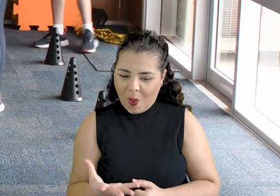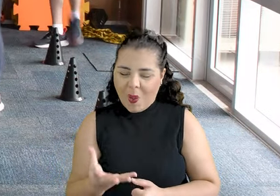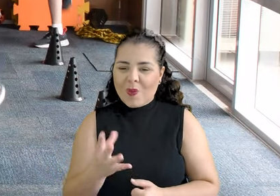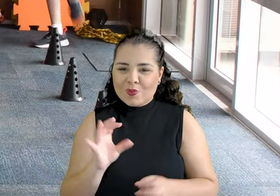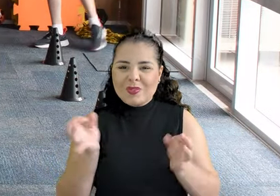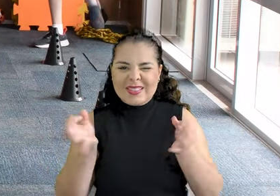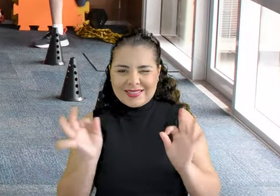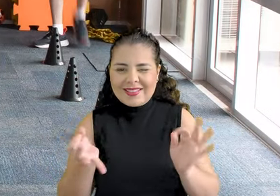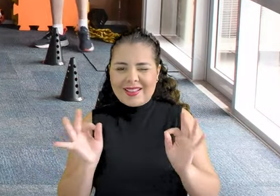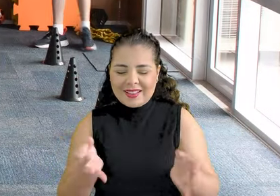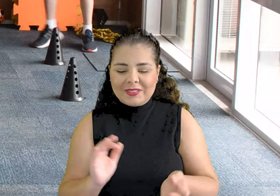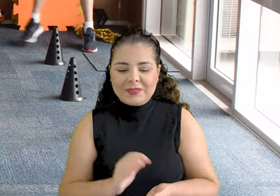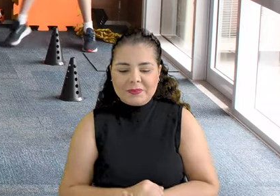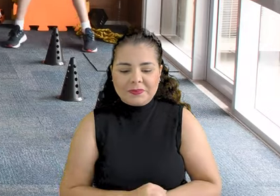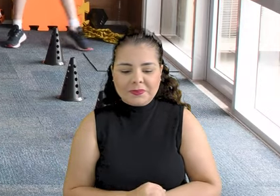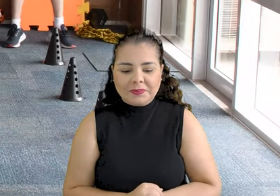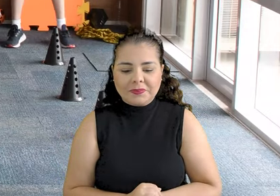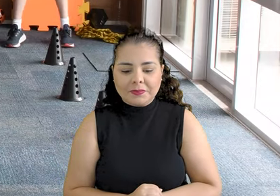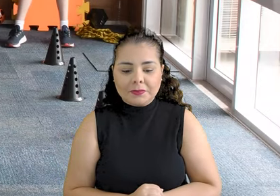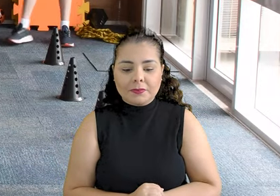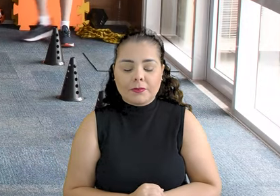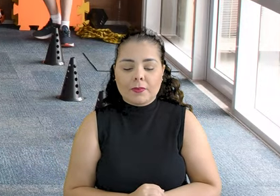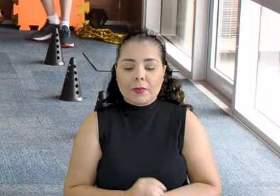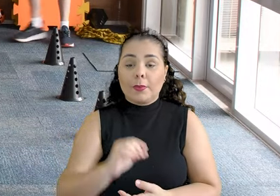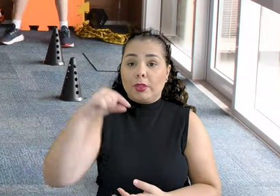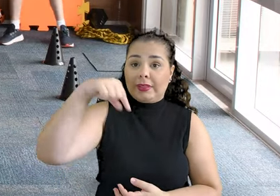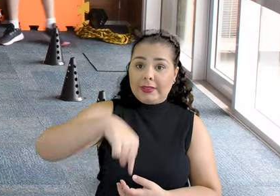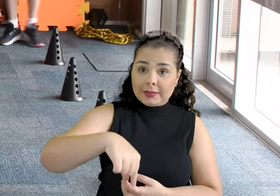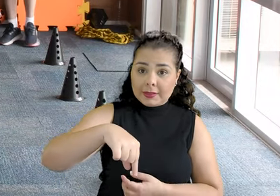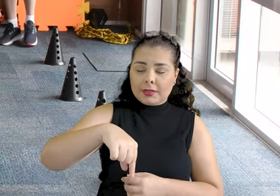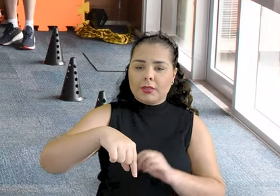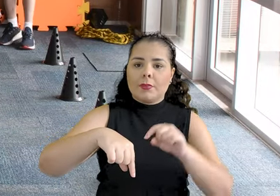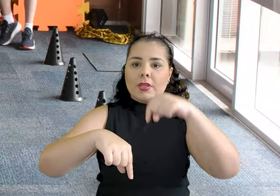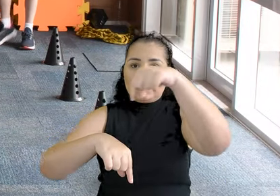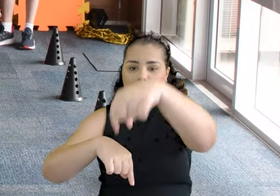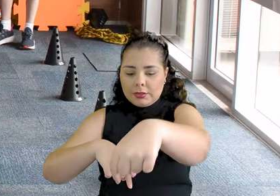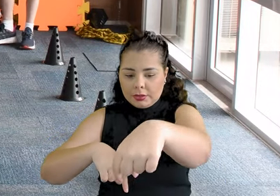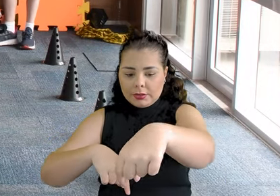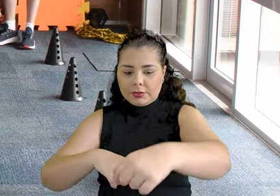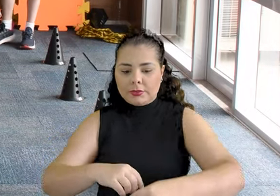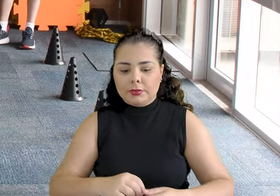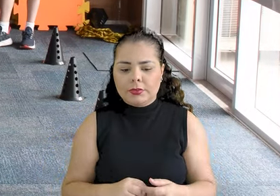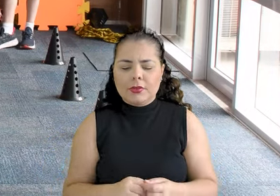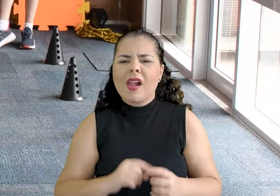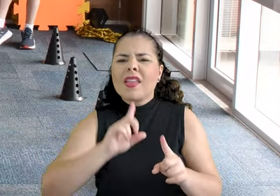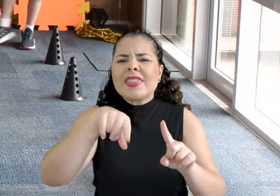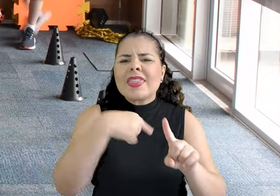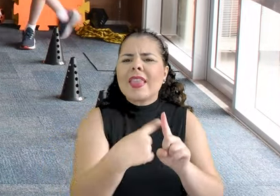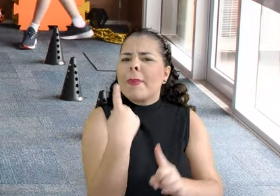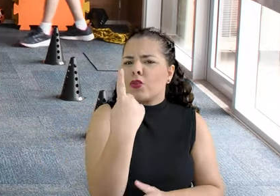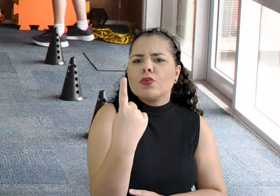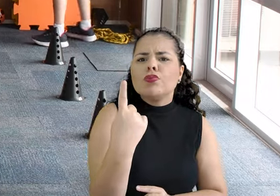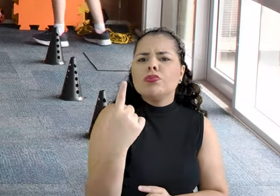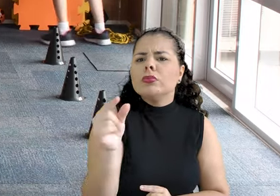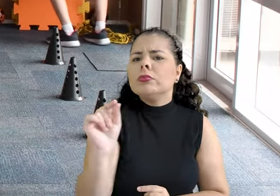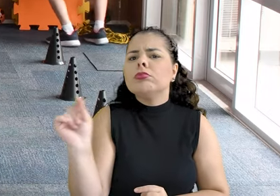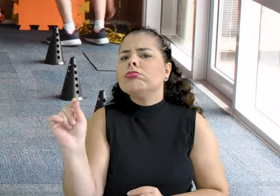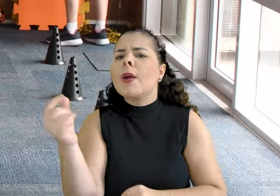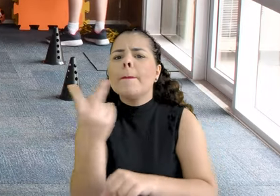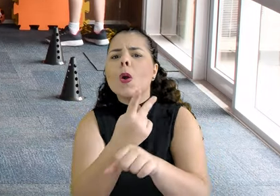Boa. Agora, tá bom. Aqui o seu, ó. Tem mais uma garrafinha preta?